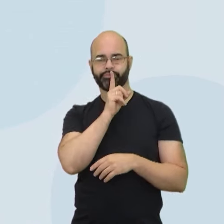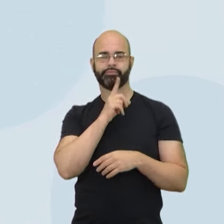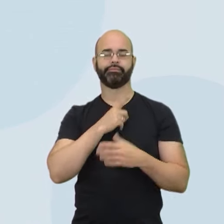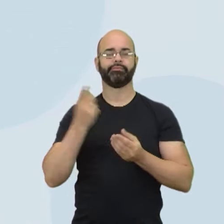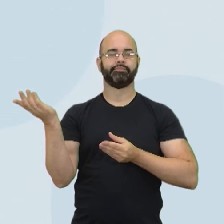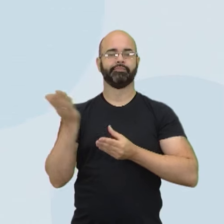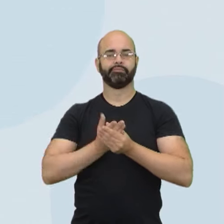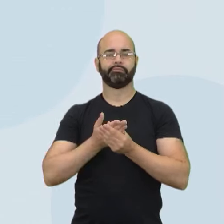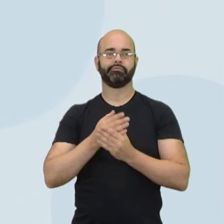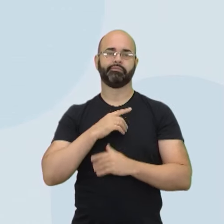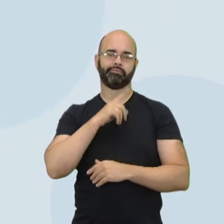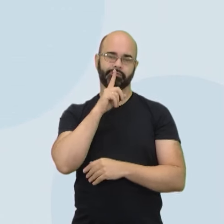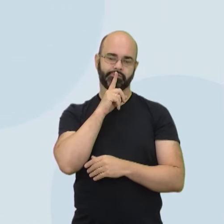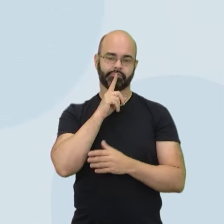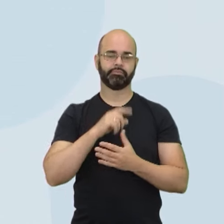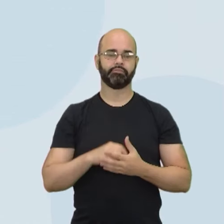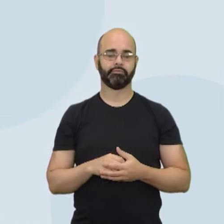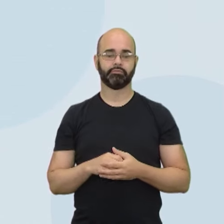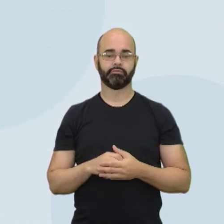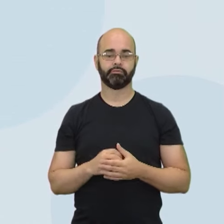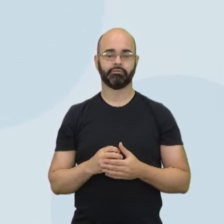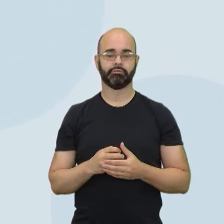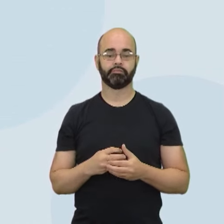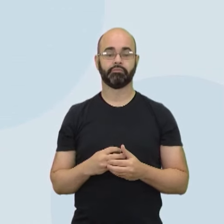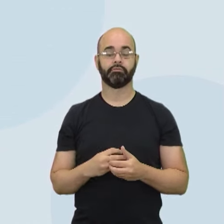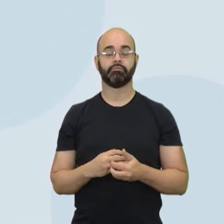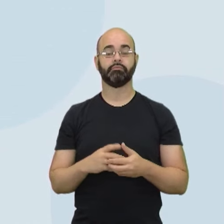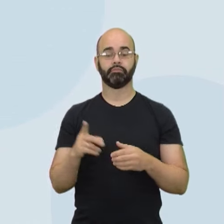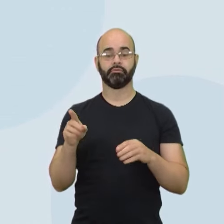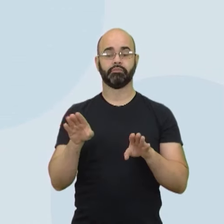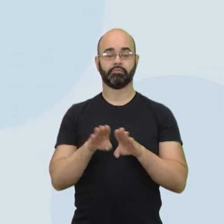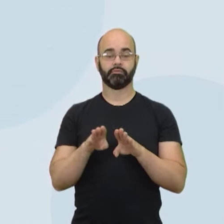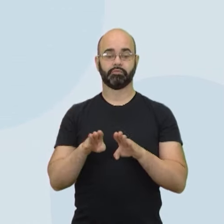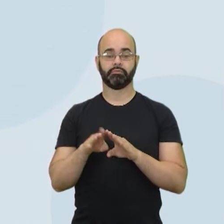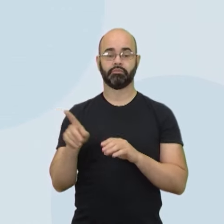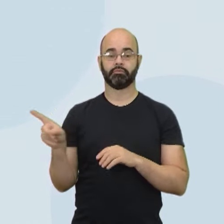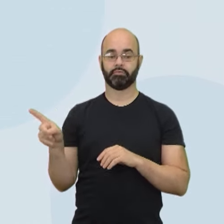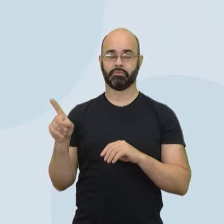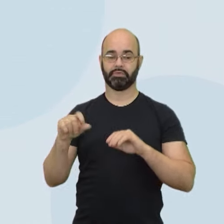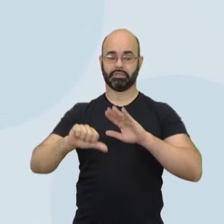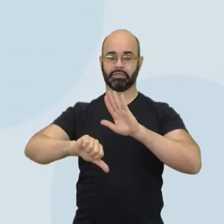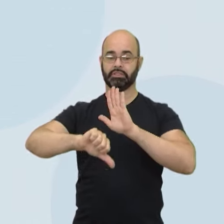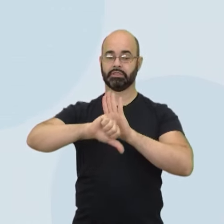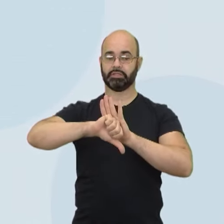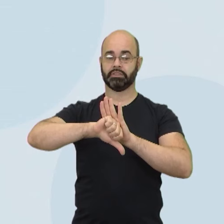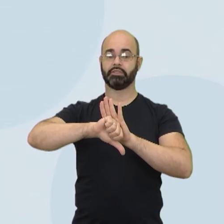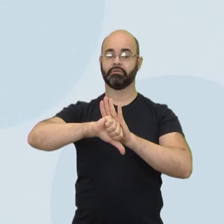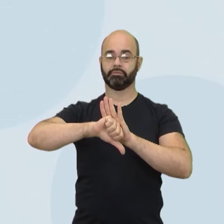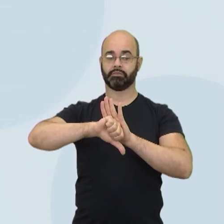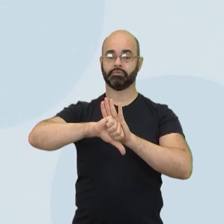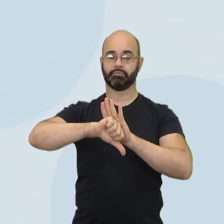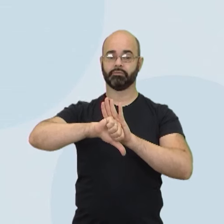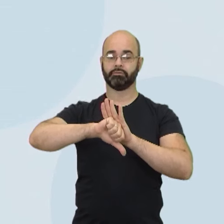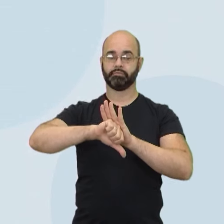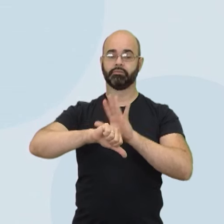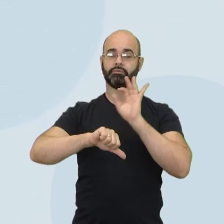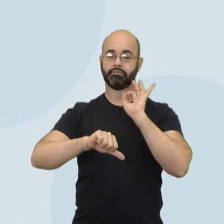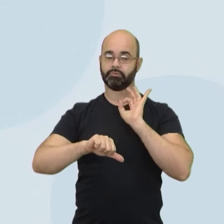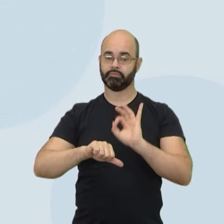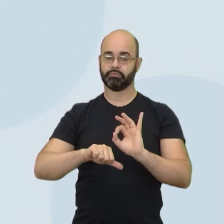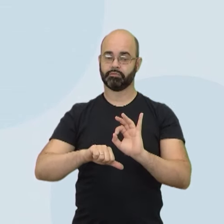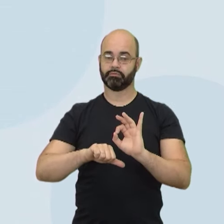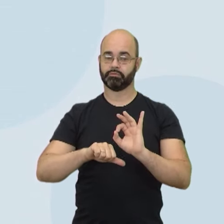em liberdade. Além disso, esse tipo de crime, então olha só, nós já sabemos que intolerância religiosa é crime e